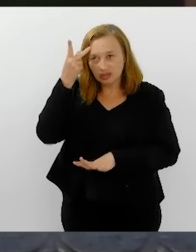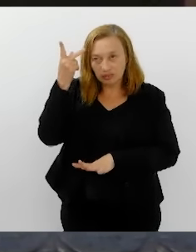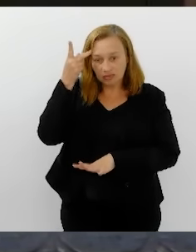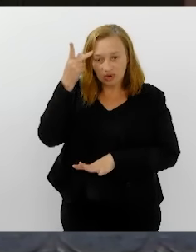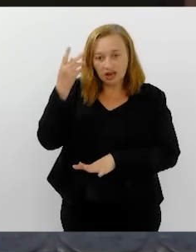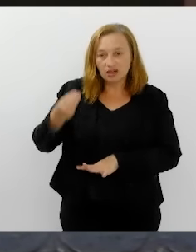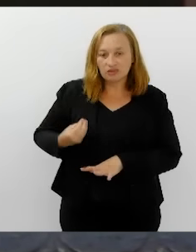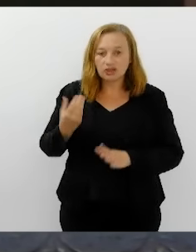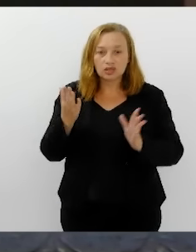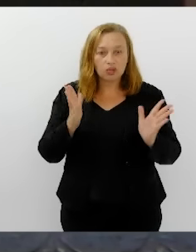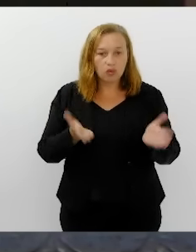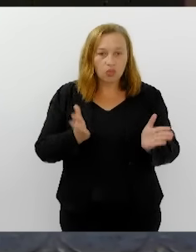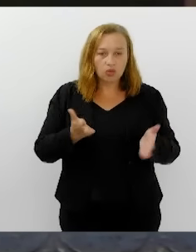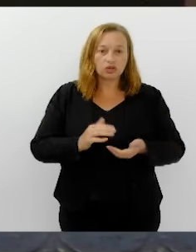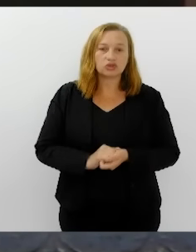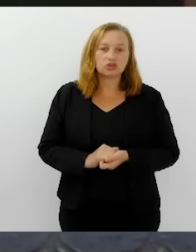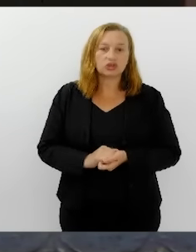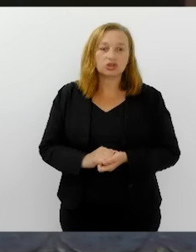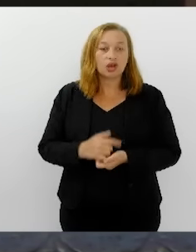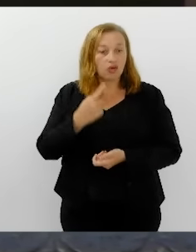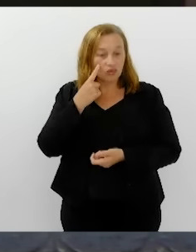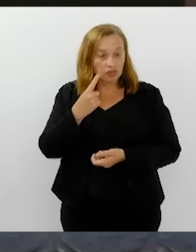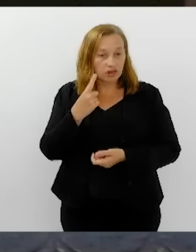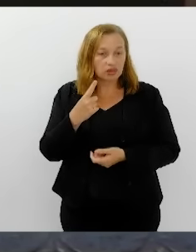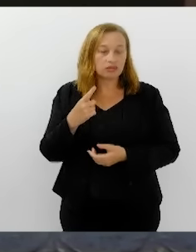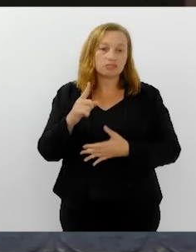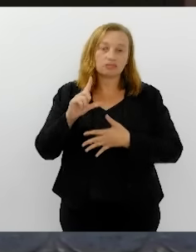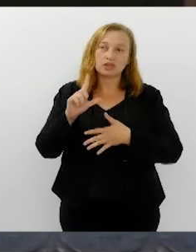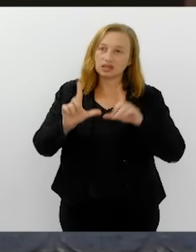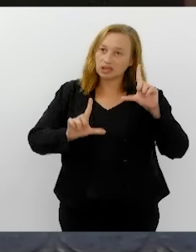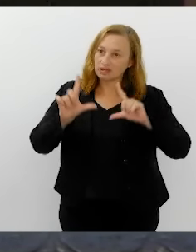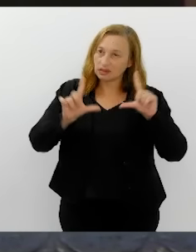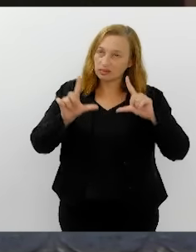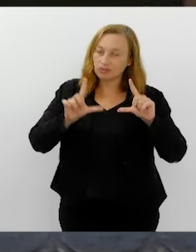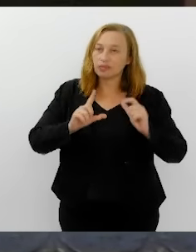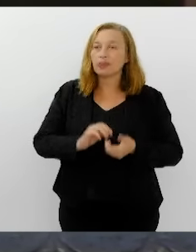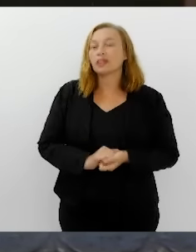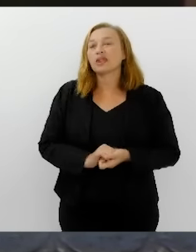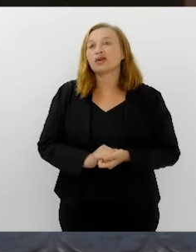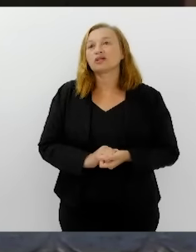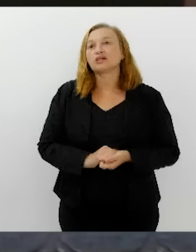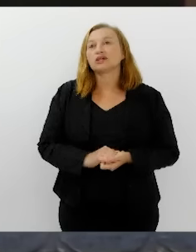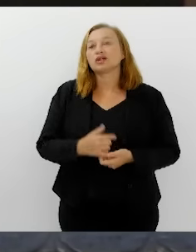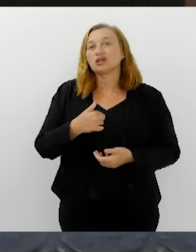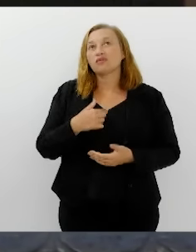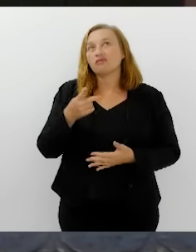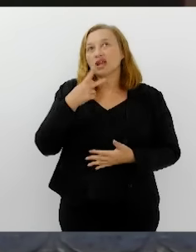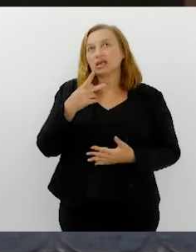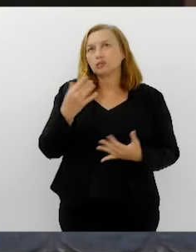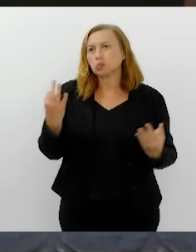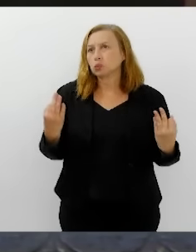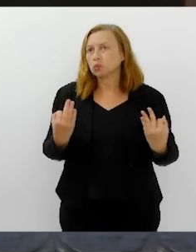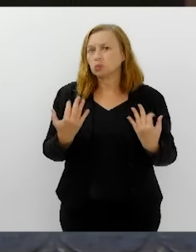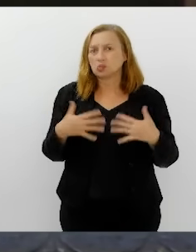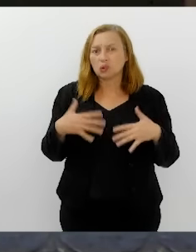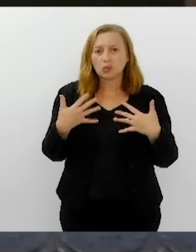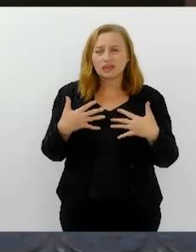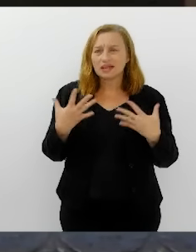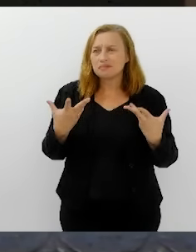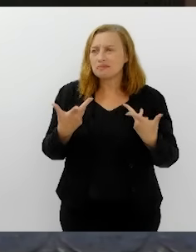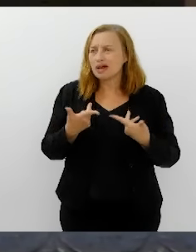hoje presente, e eu assisti pela televisão. E eu falei, nossa, que coisa